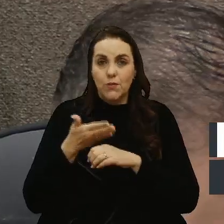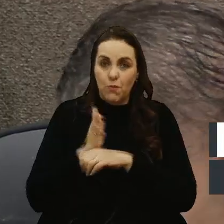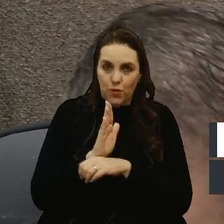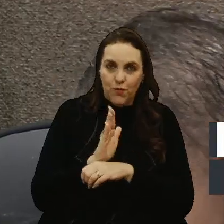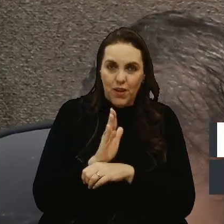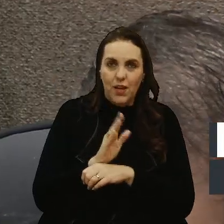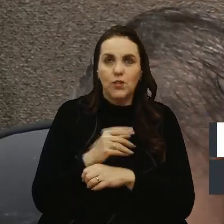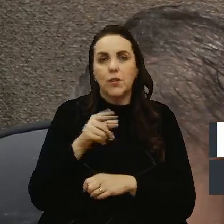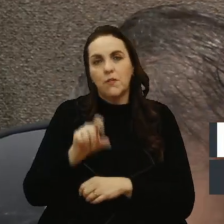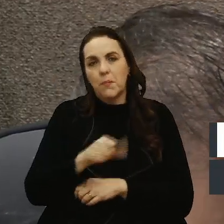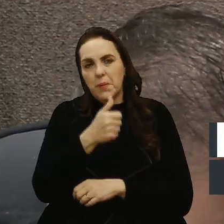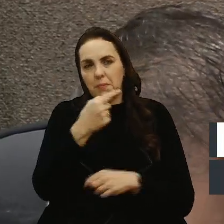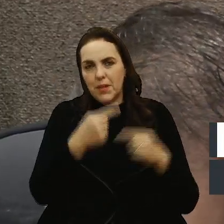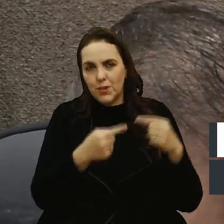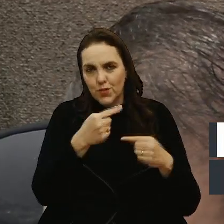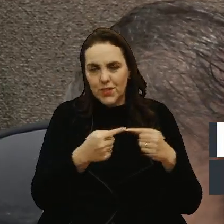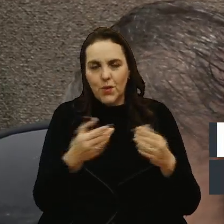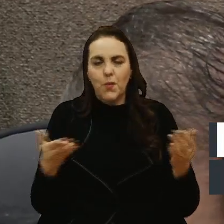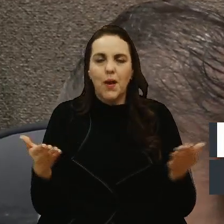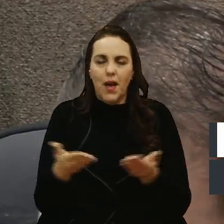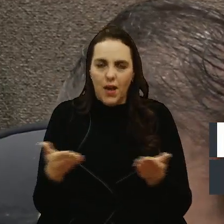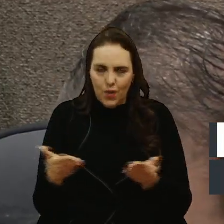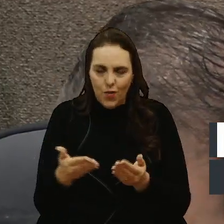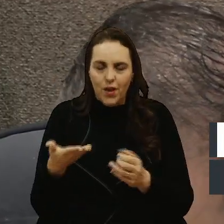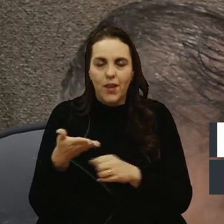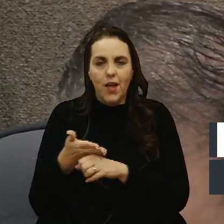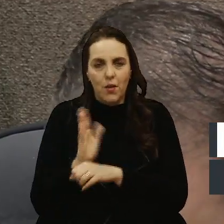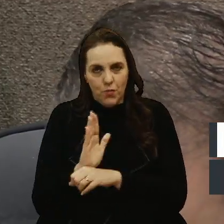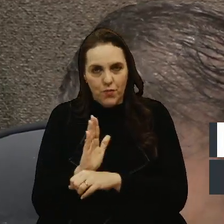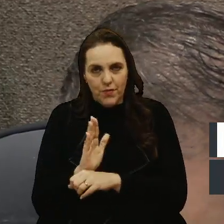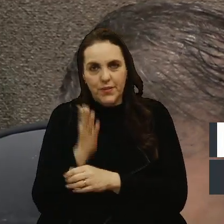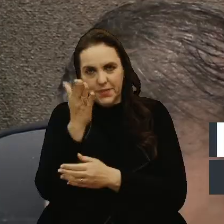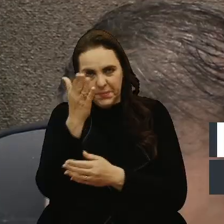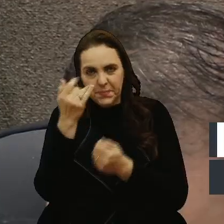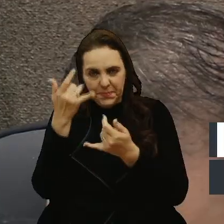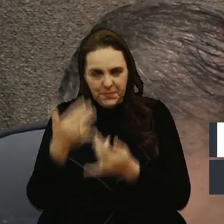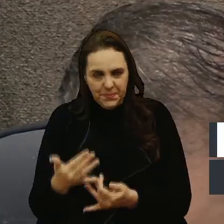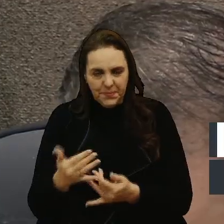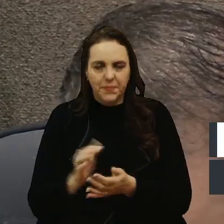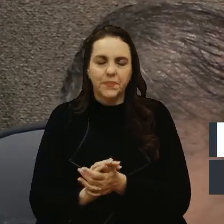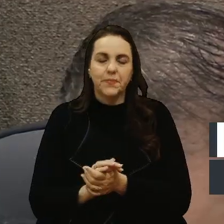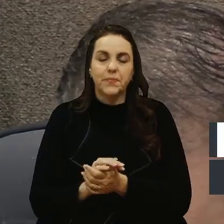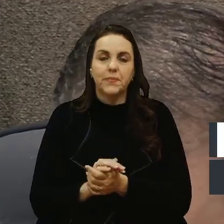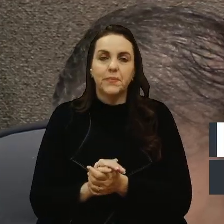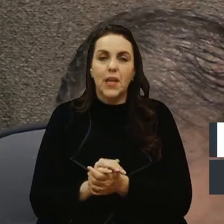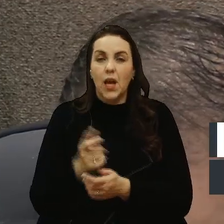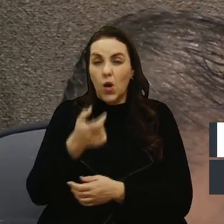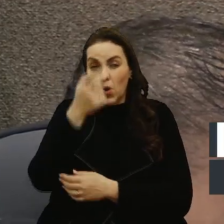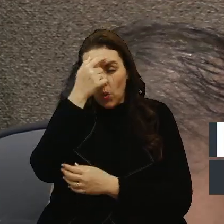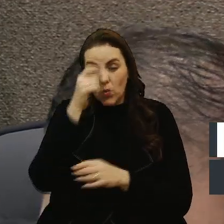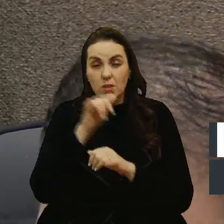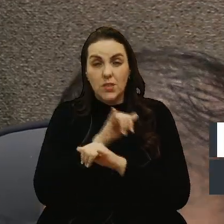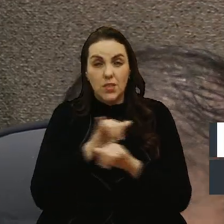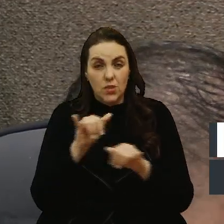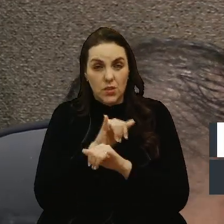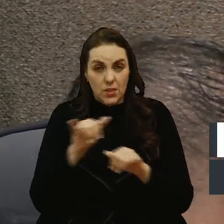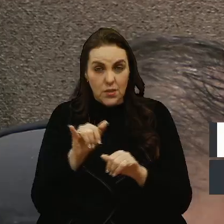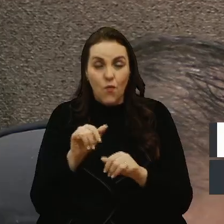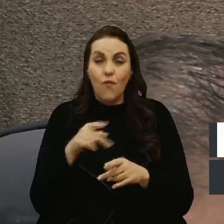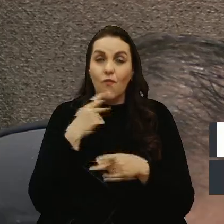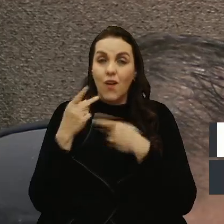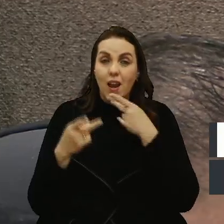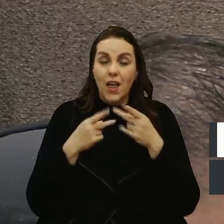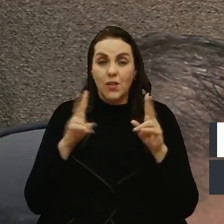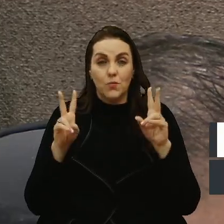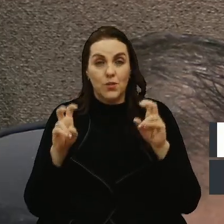só em primeira discussão, mas agora aprovando, como o senhor disse, a discussão, a conscientização, falar sobre o